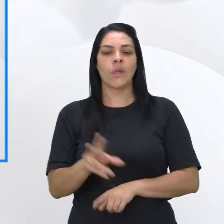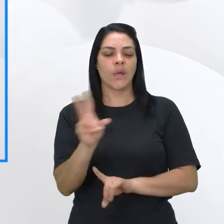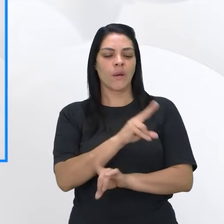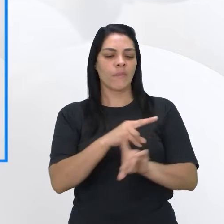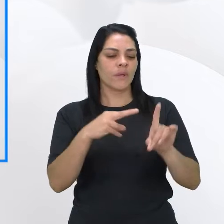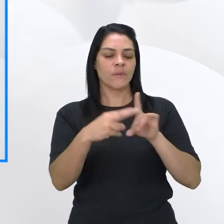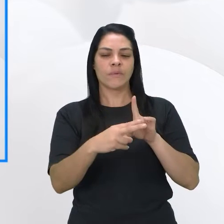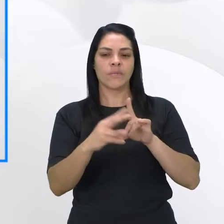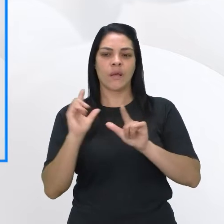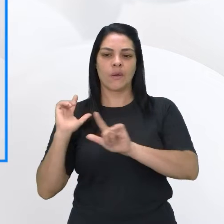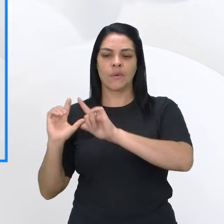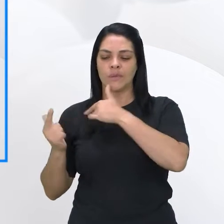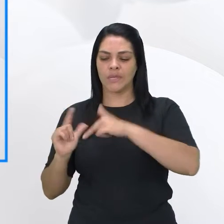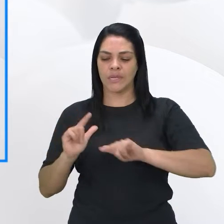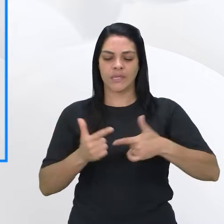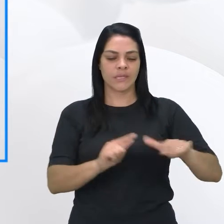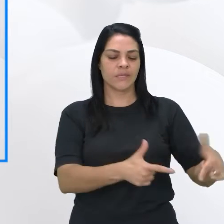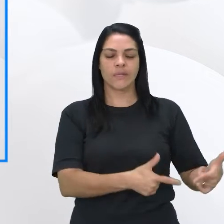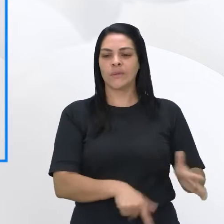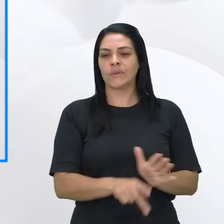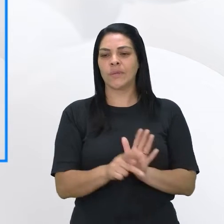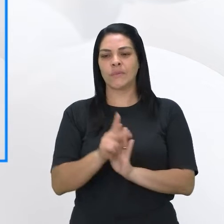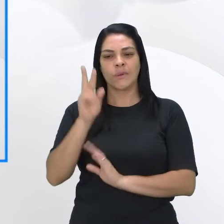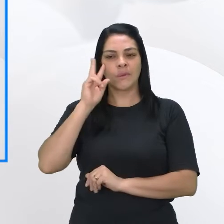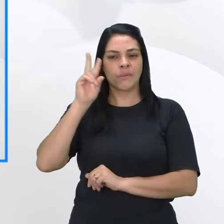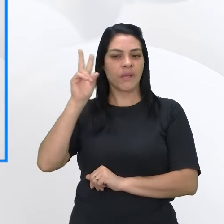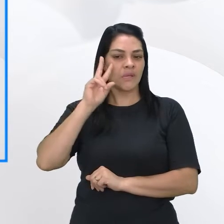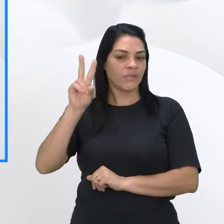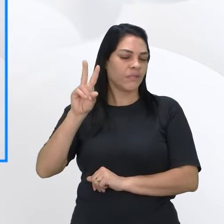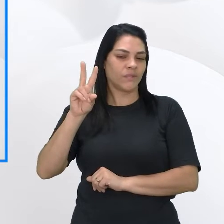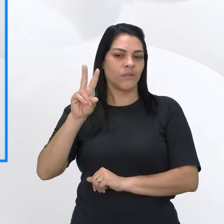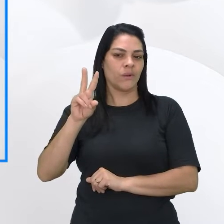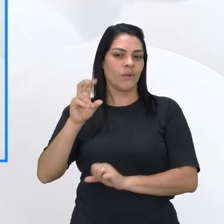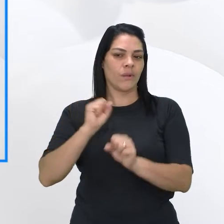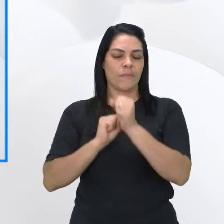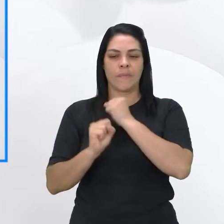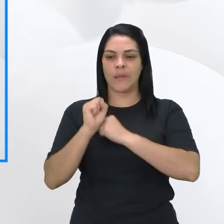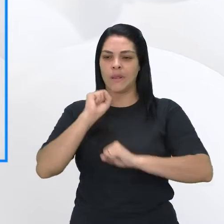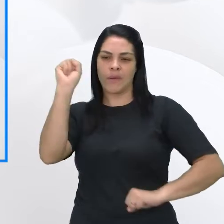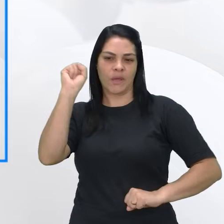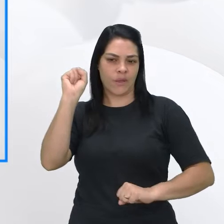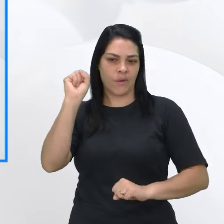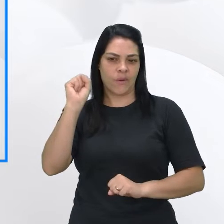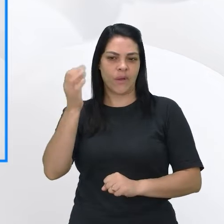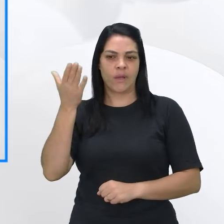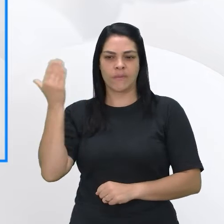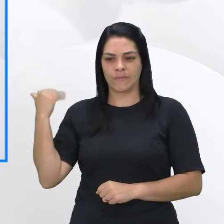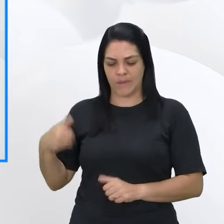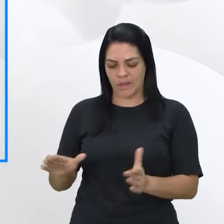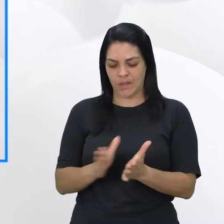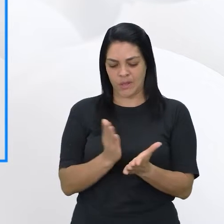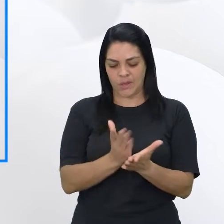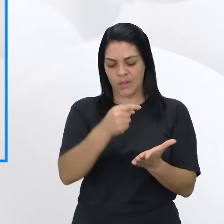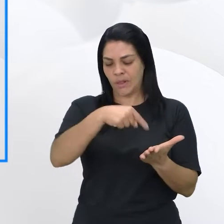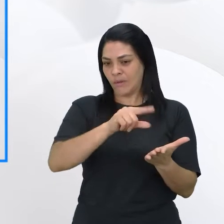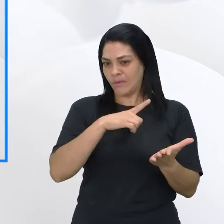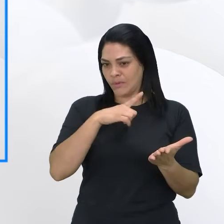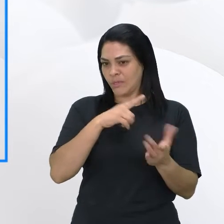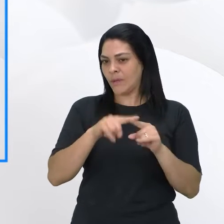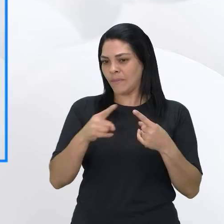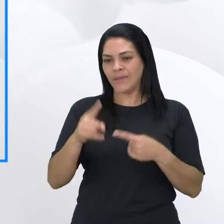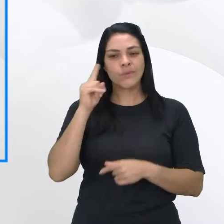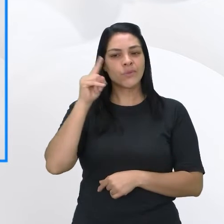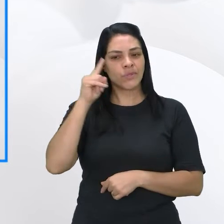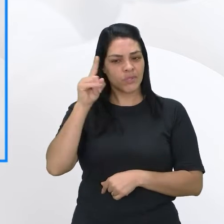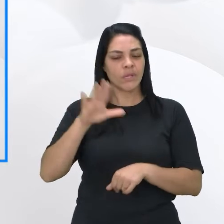mais tradicional de história por aqueles heróis e heroínas que, né, até muito tempo apareceram nos livros didáticos, mas o cotidiano